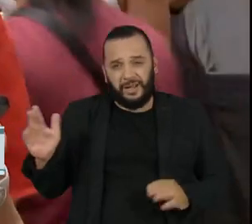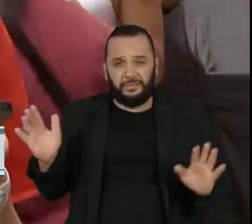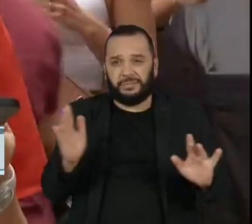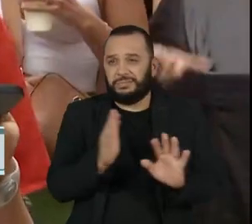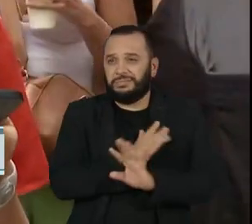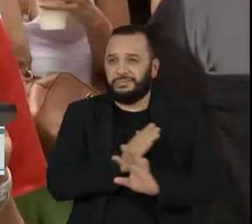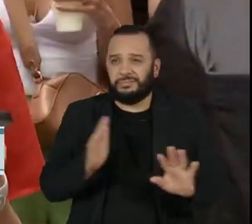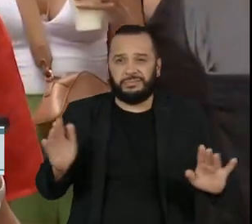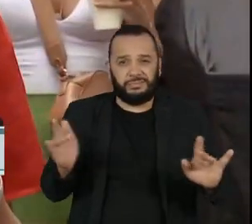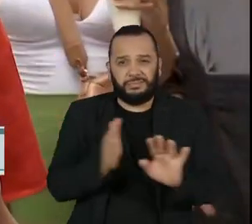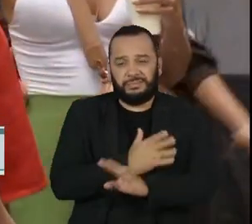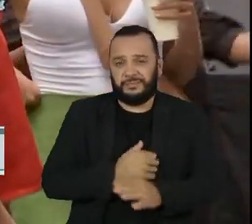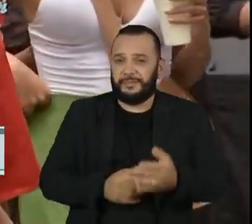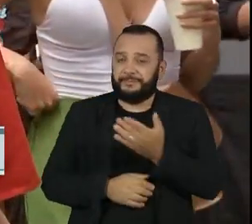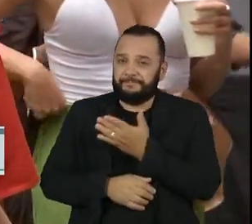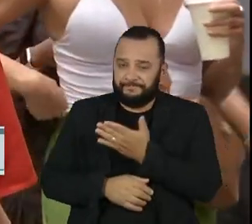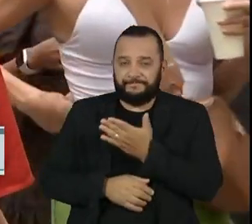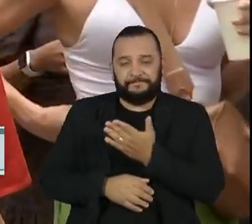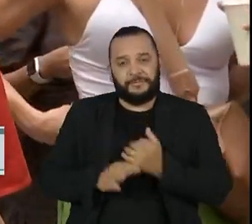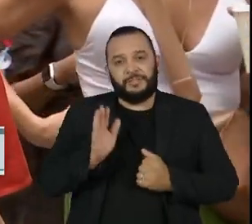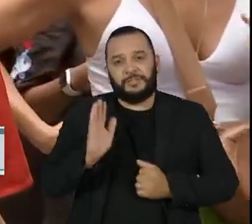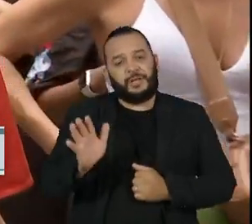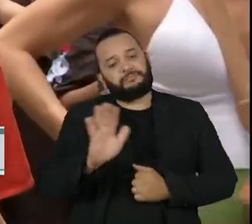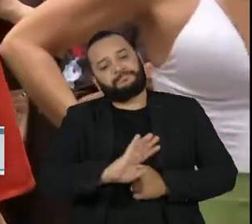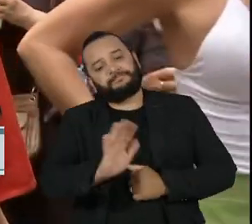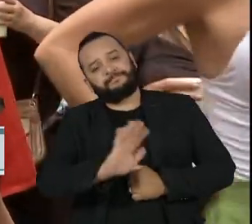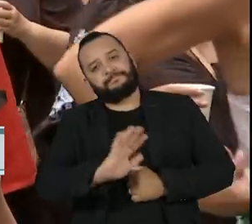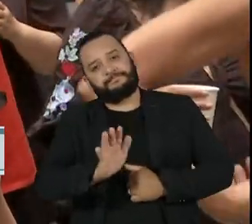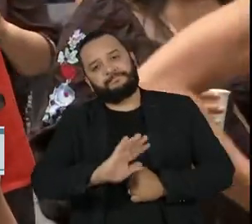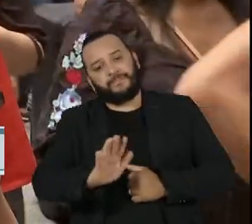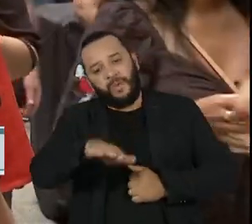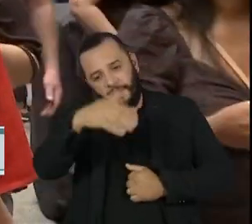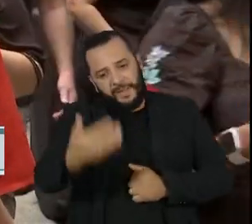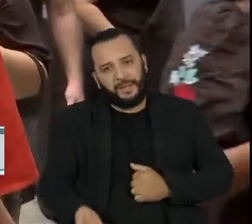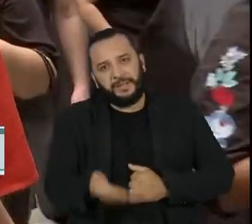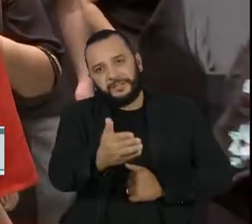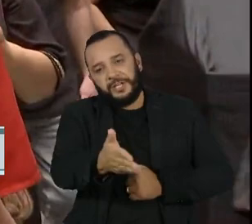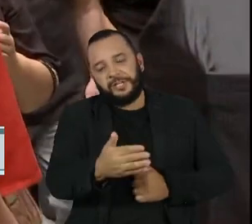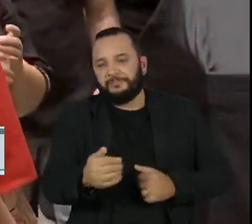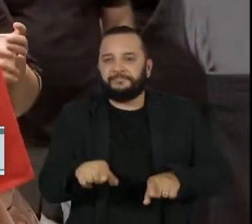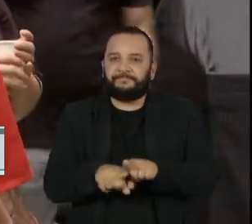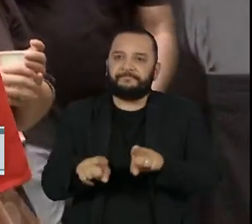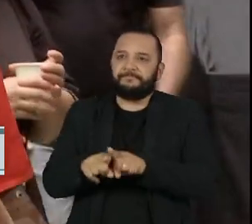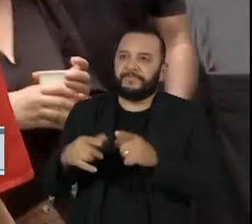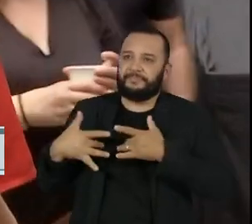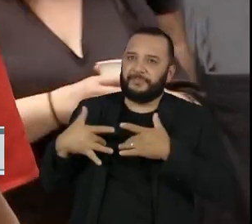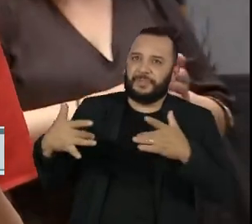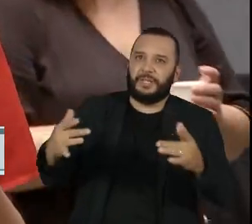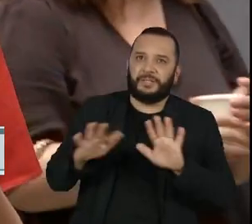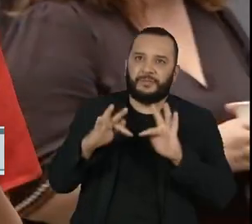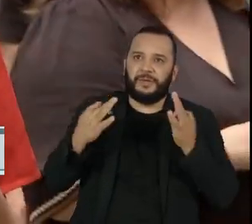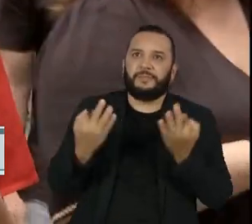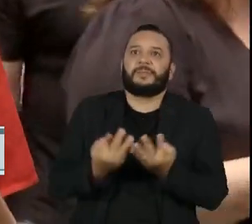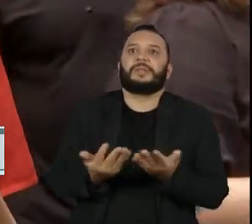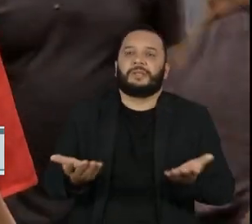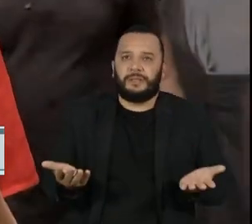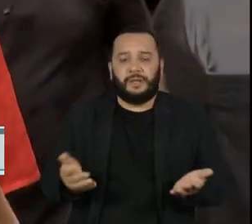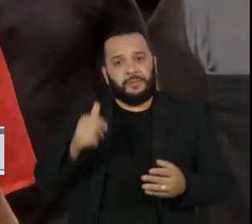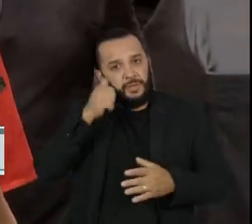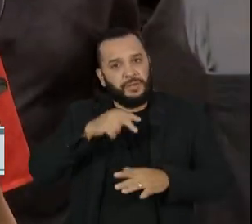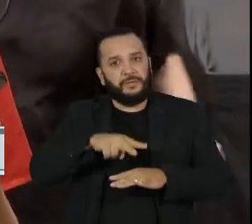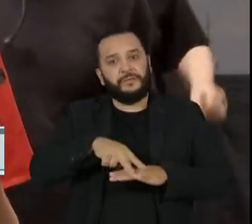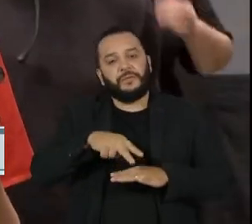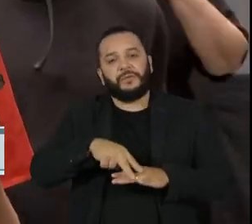estão vindo até aqui para prestar as últimas homenagens e também solidariedade à família, à viúva